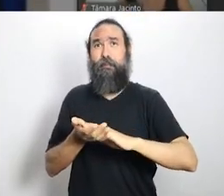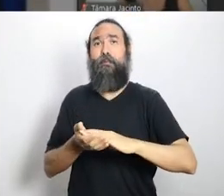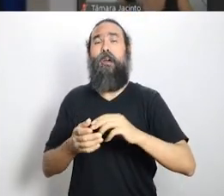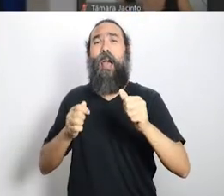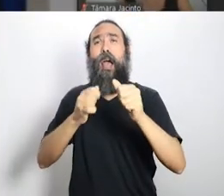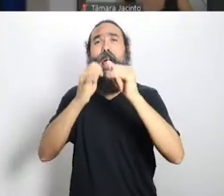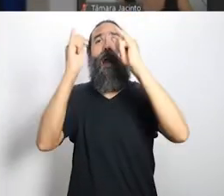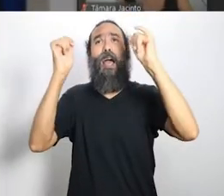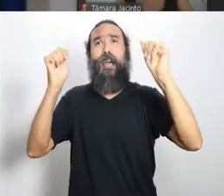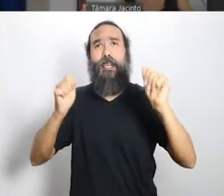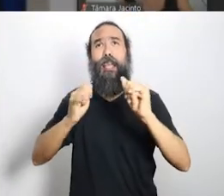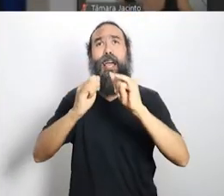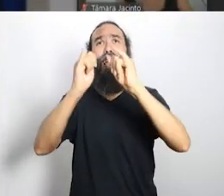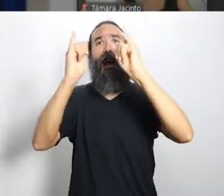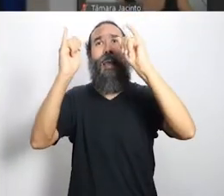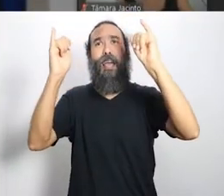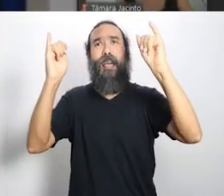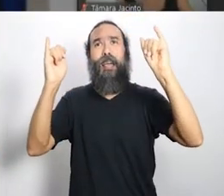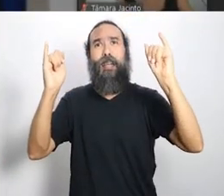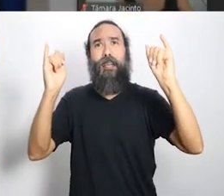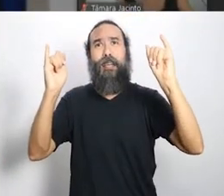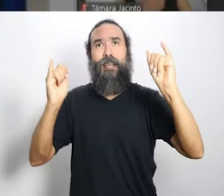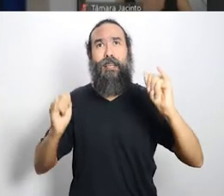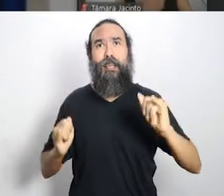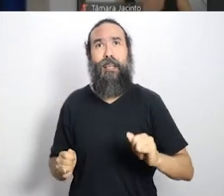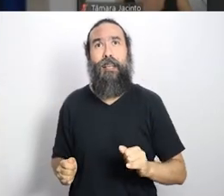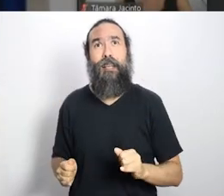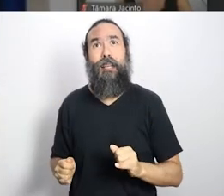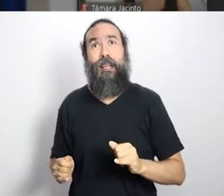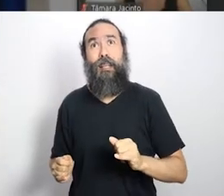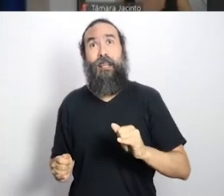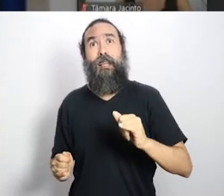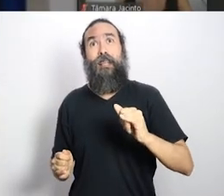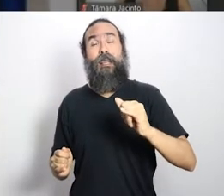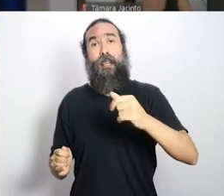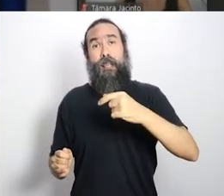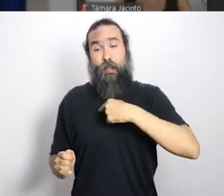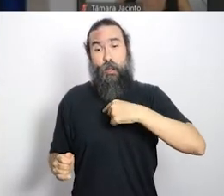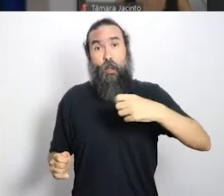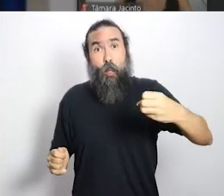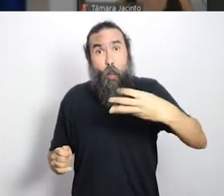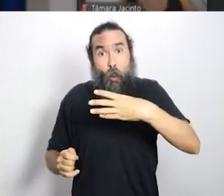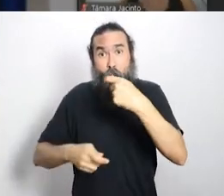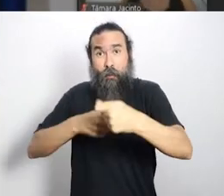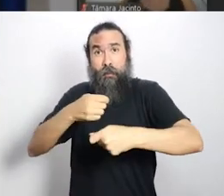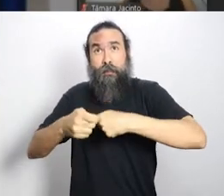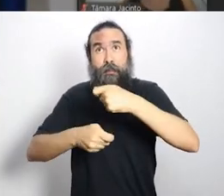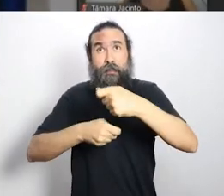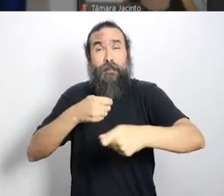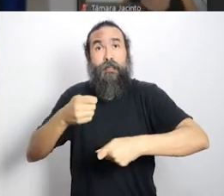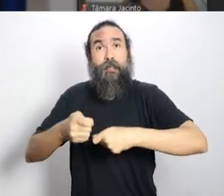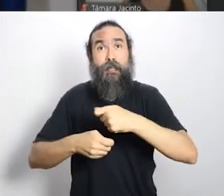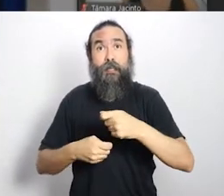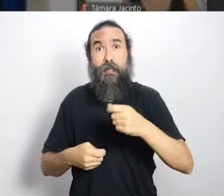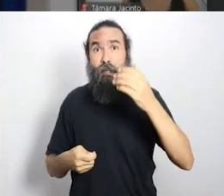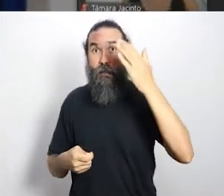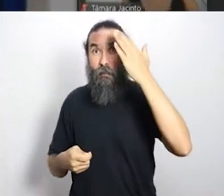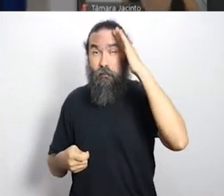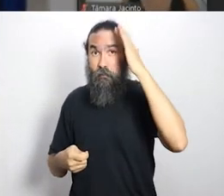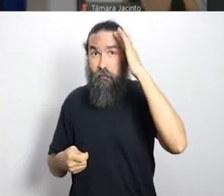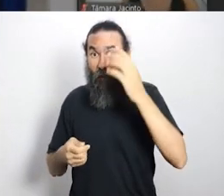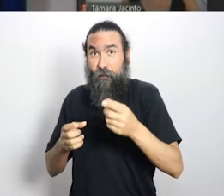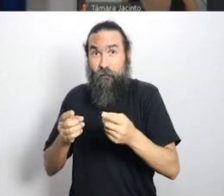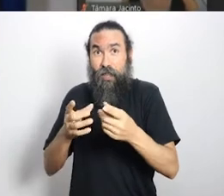Ai, ai, sou principiante, negociante, vendedor de ouro, de diamantes,